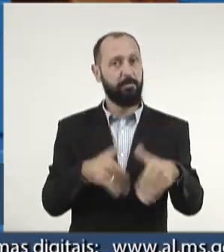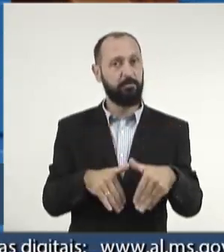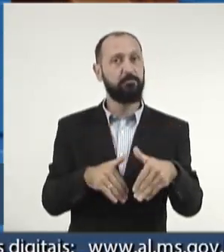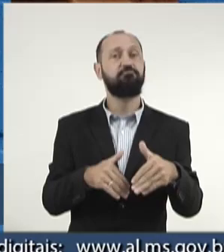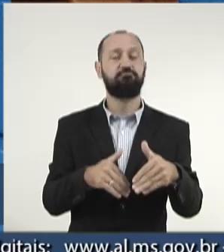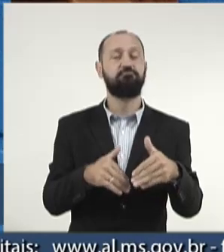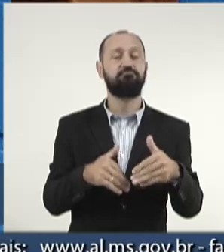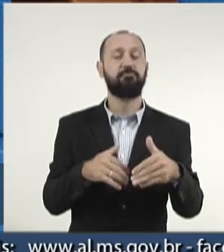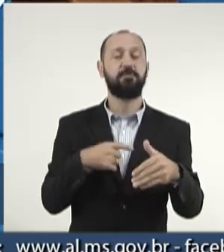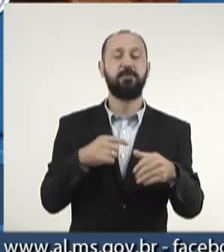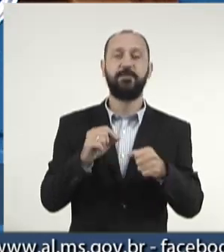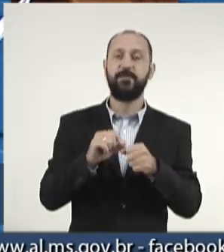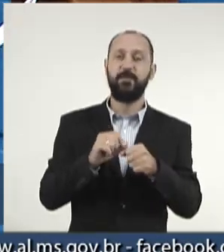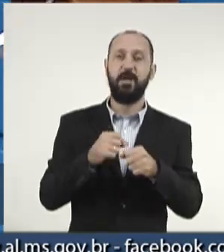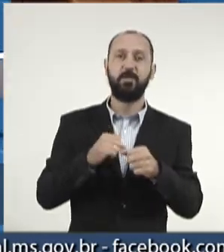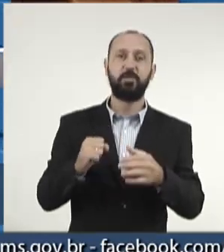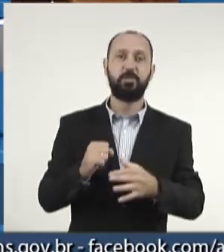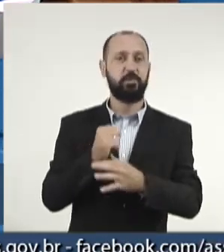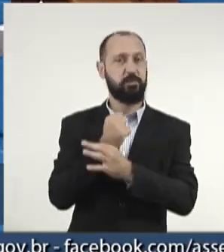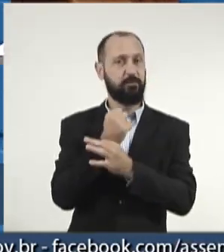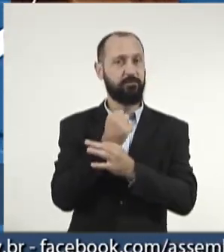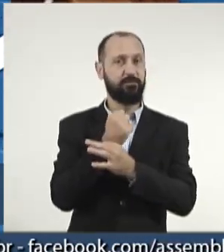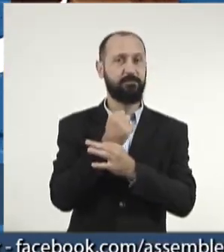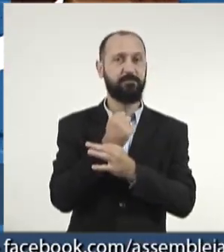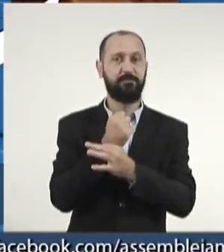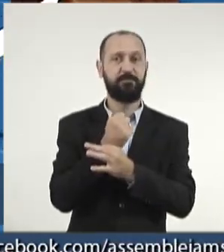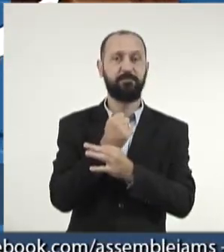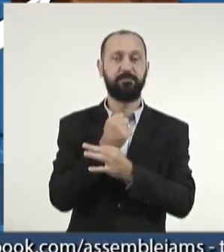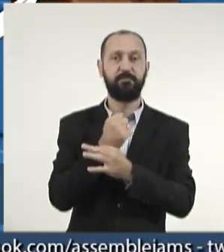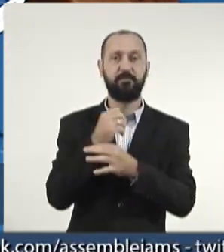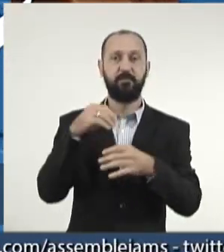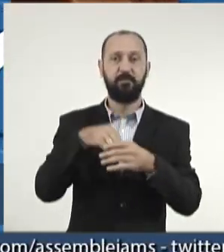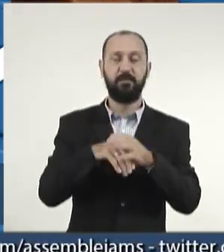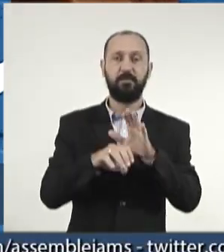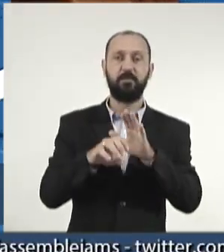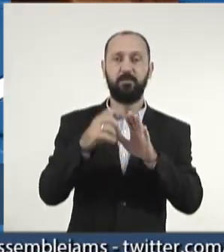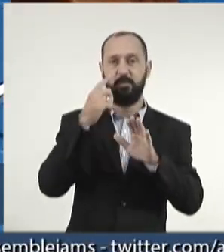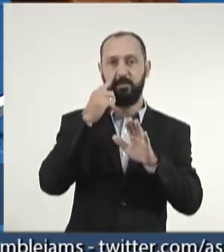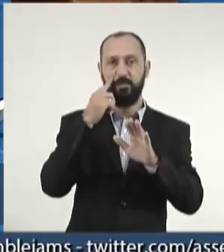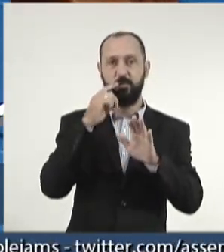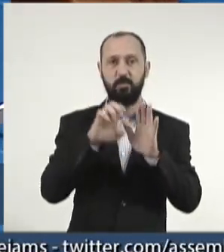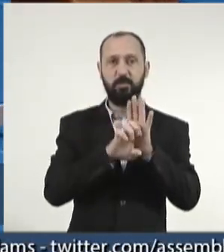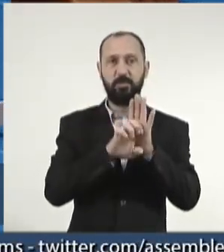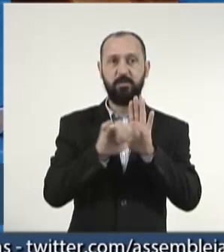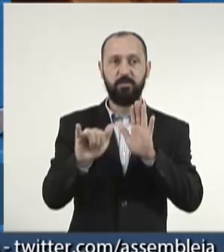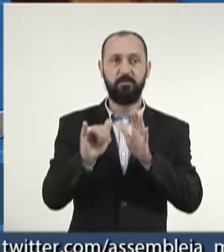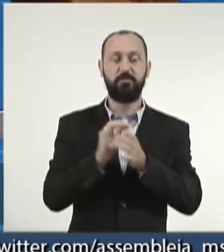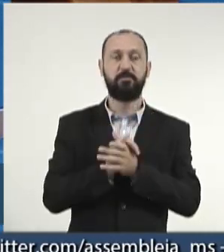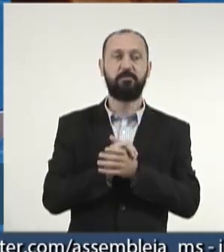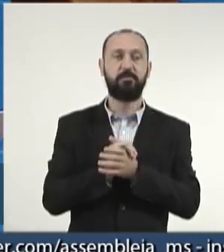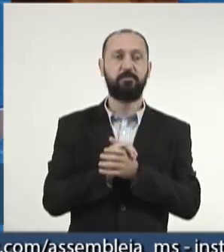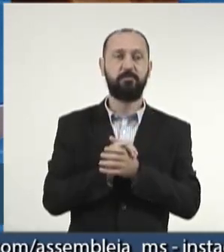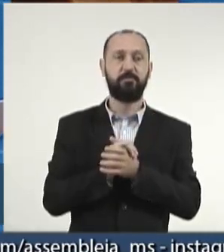prova seja garantido no edital com